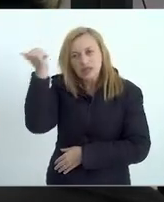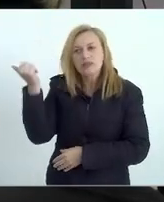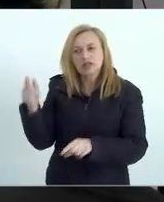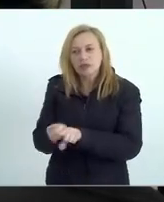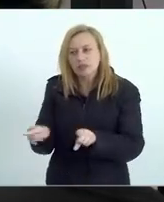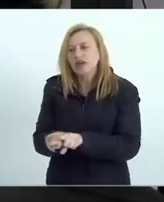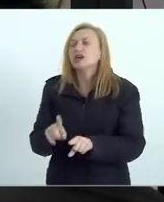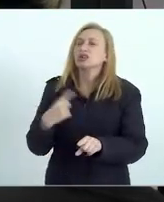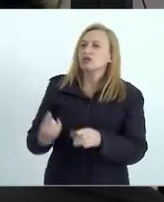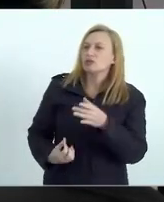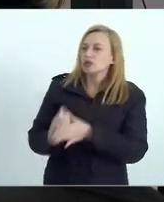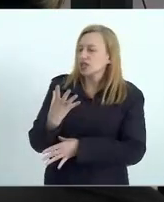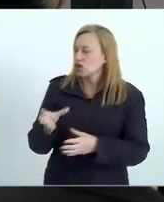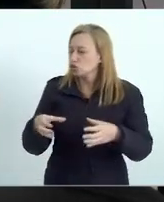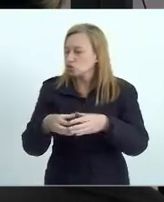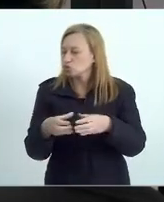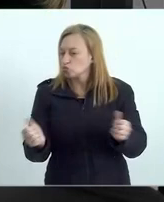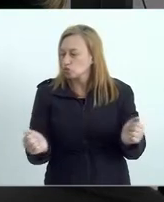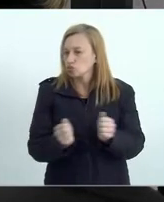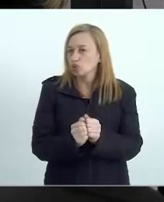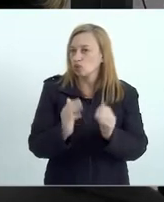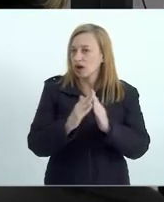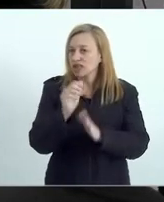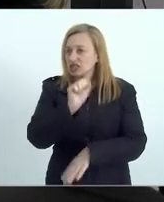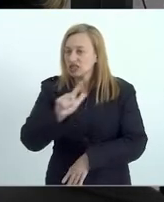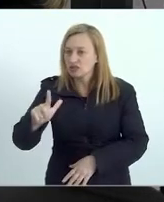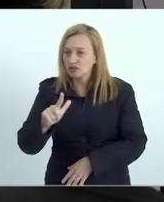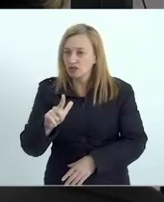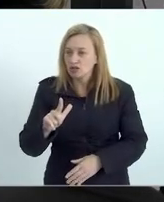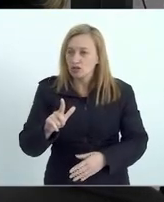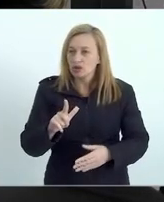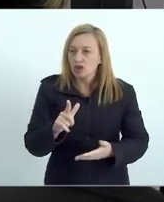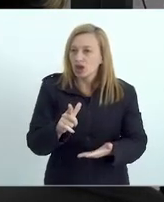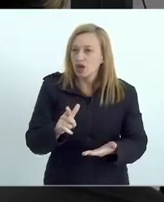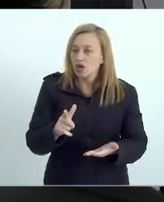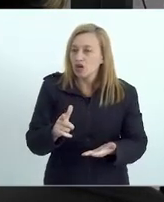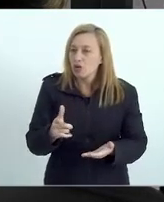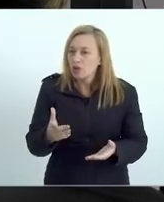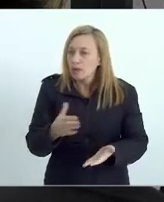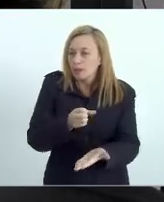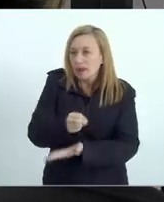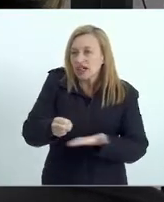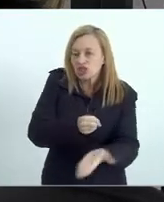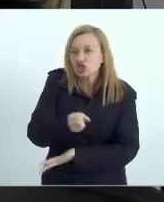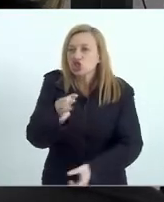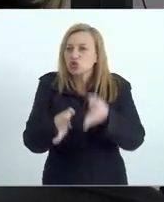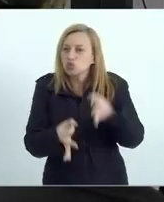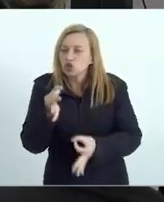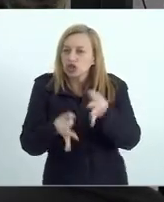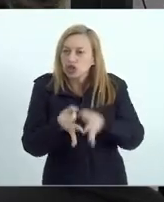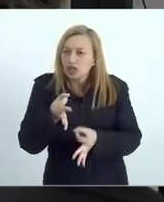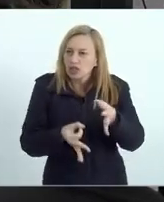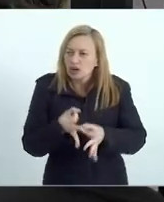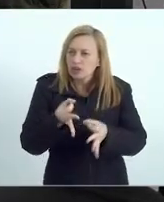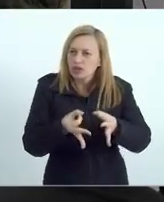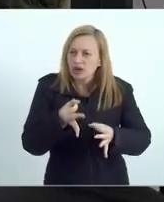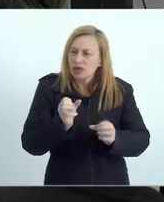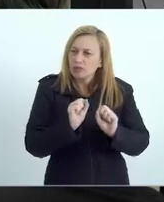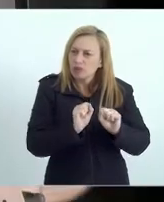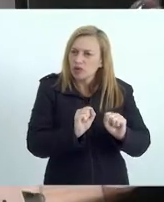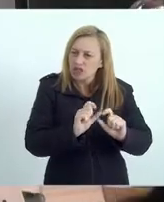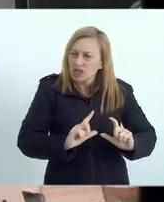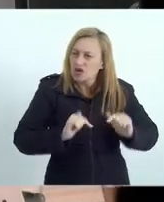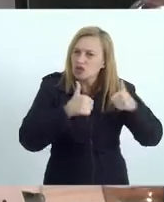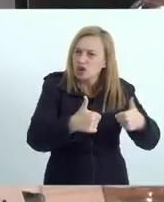que a gente vai construir com a Casa Civil é um alicerce jurídico para que respalde a convocação dele que tava tá